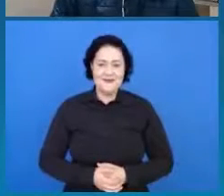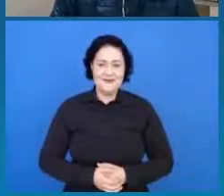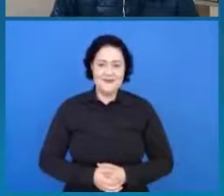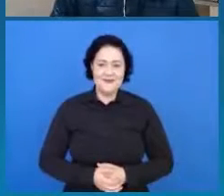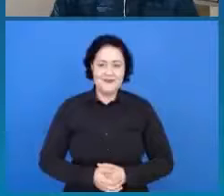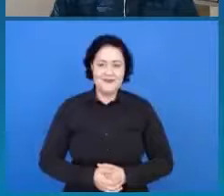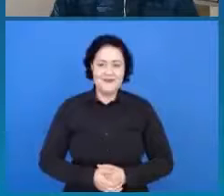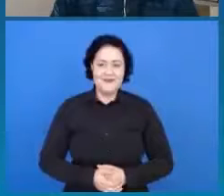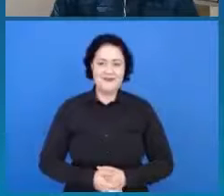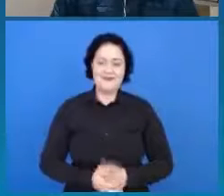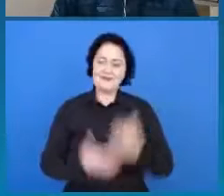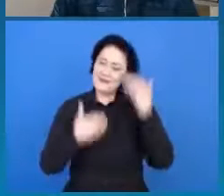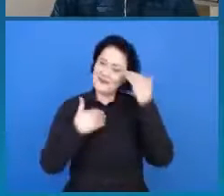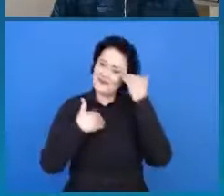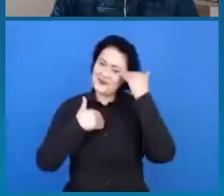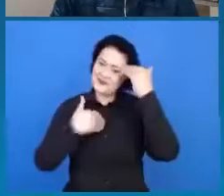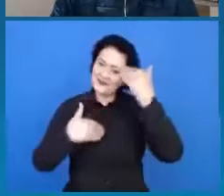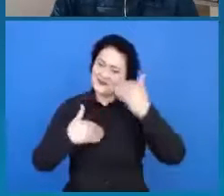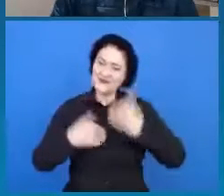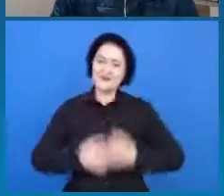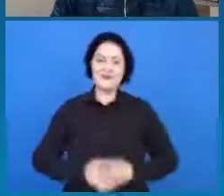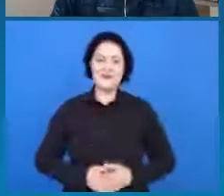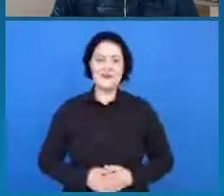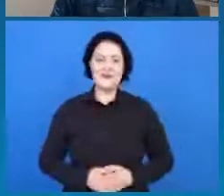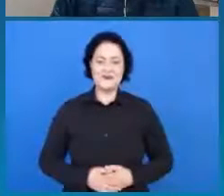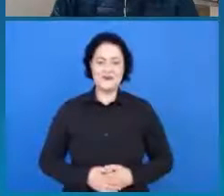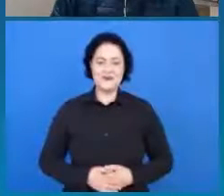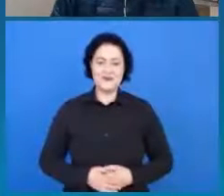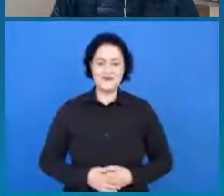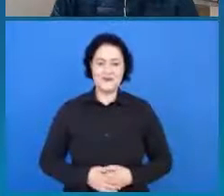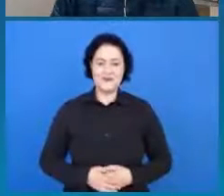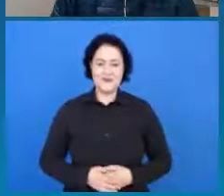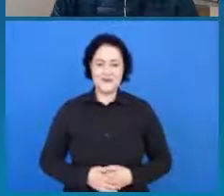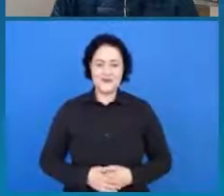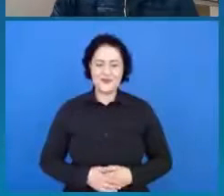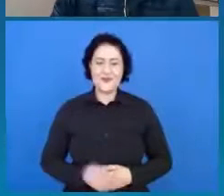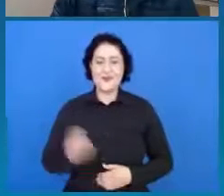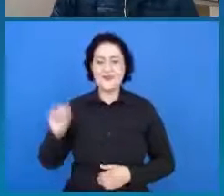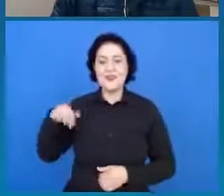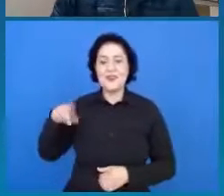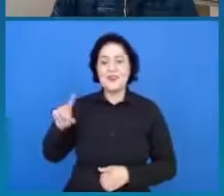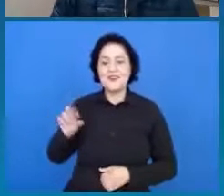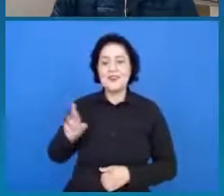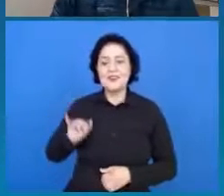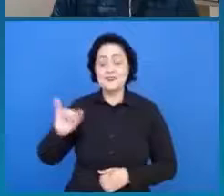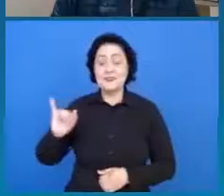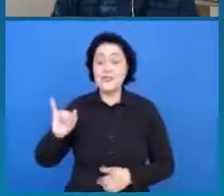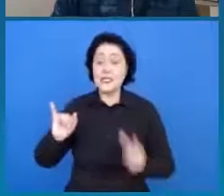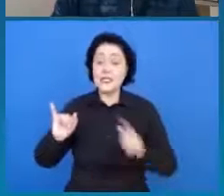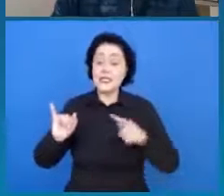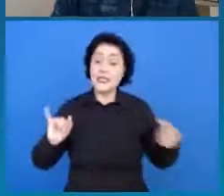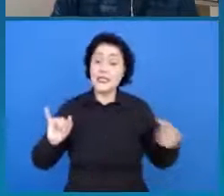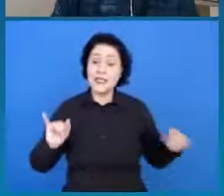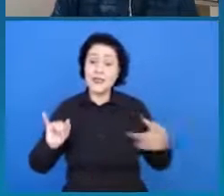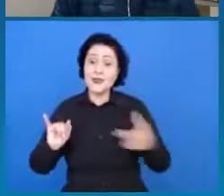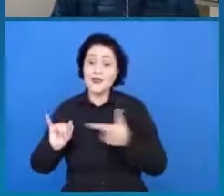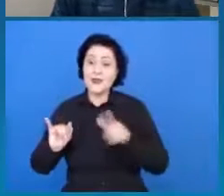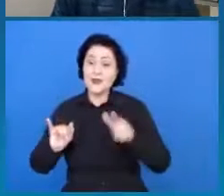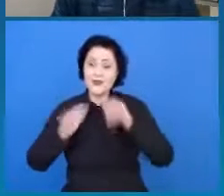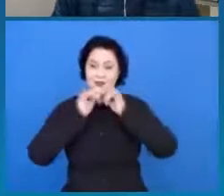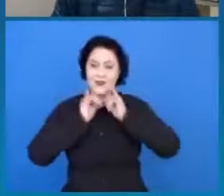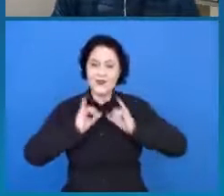é muito obrigada é o nosso Andrei tem novamente um